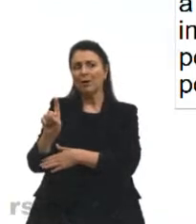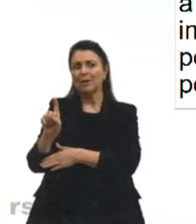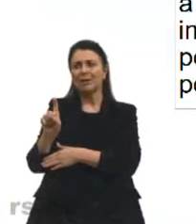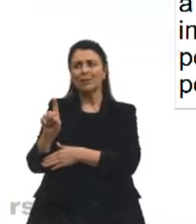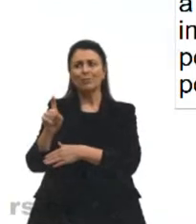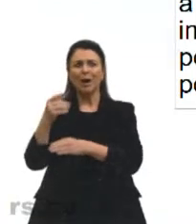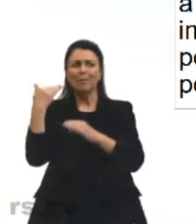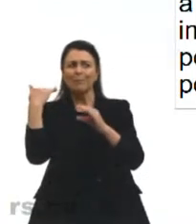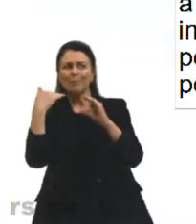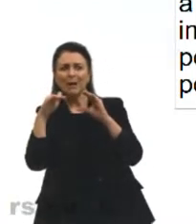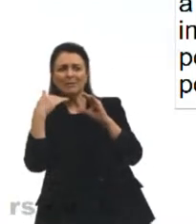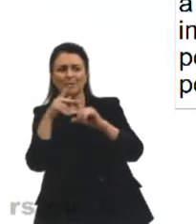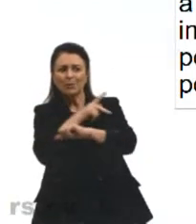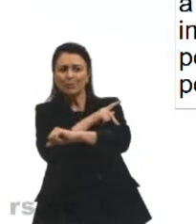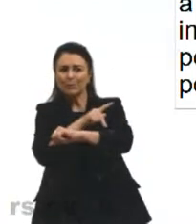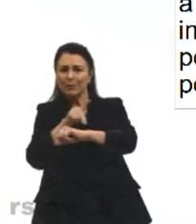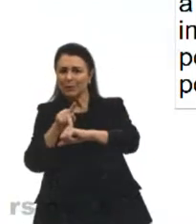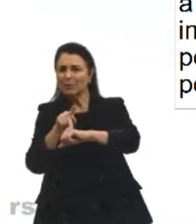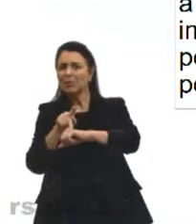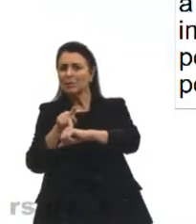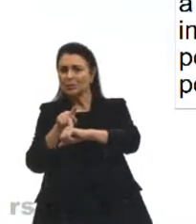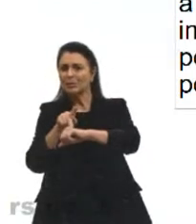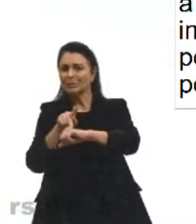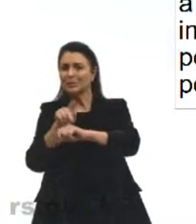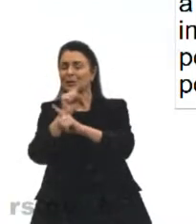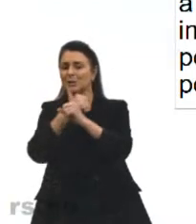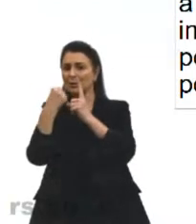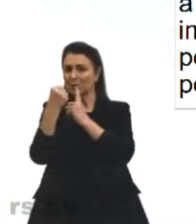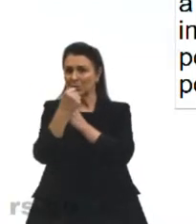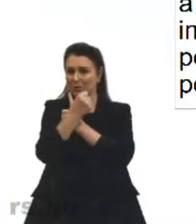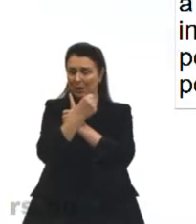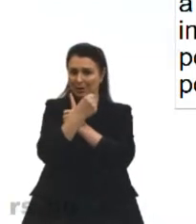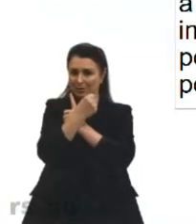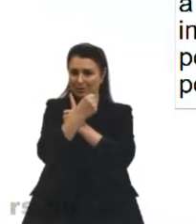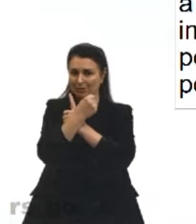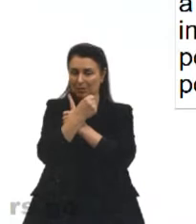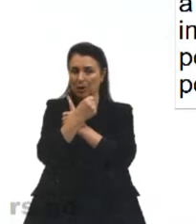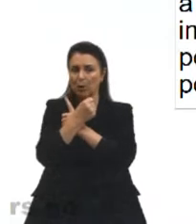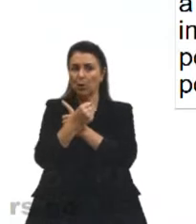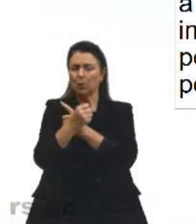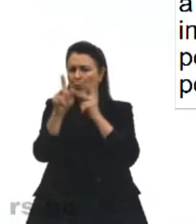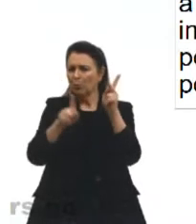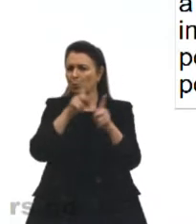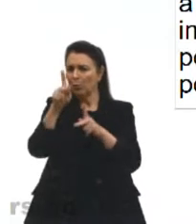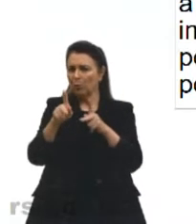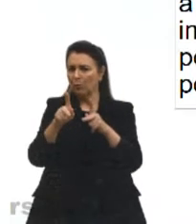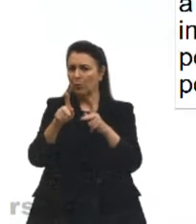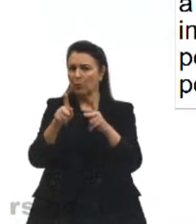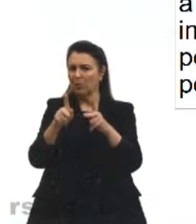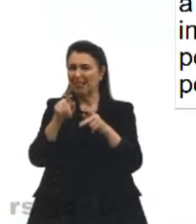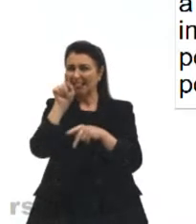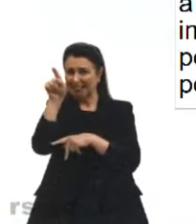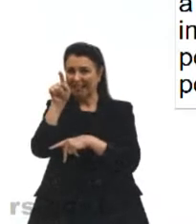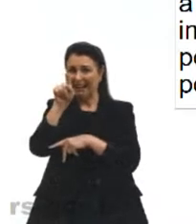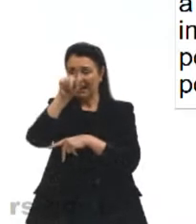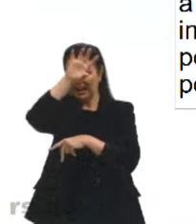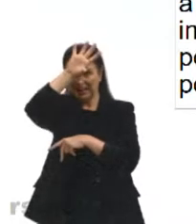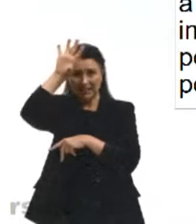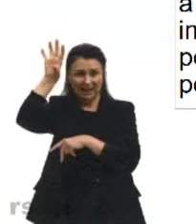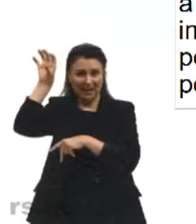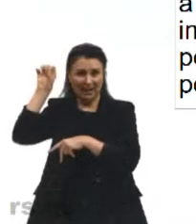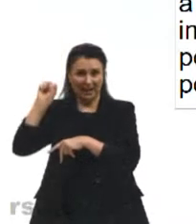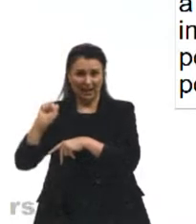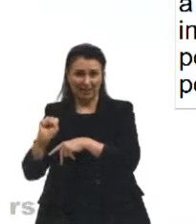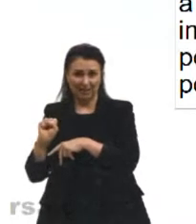mensagens pedagógicas e sociais o Sam que é um povo africano que constituem hoje o povo